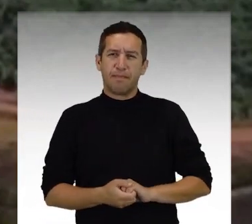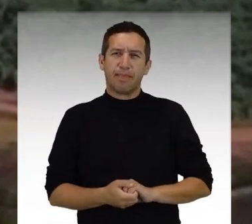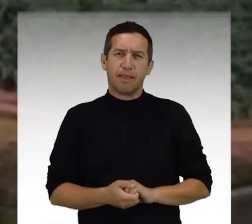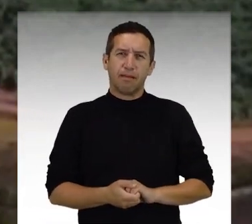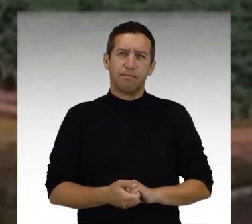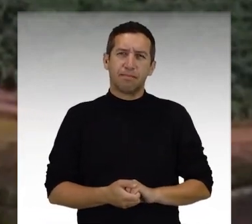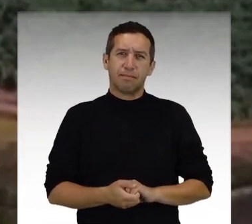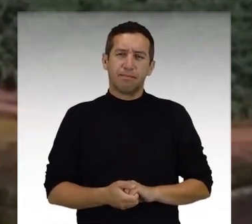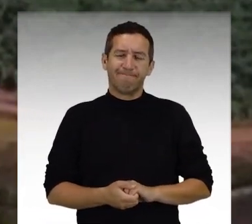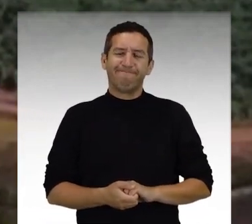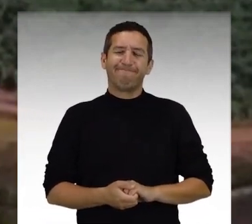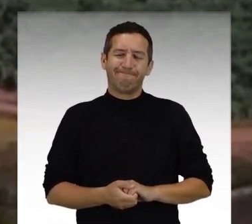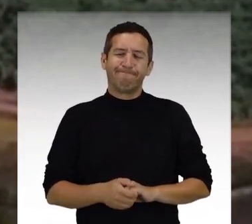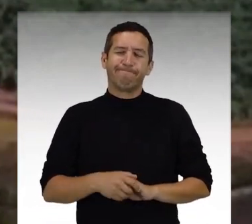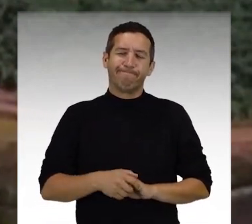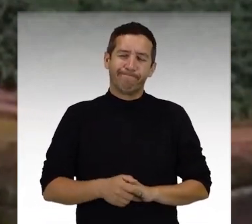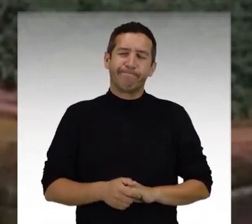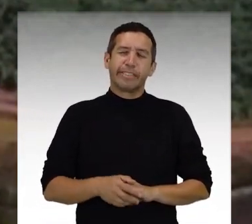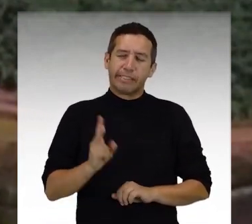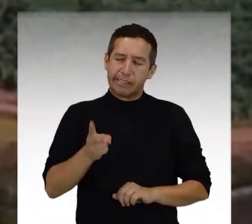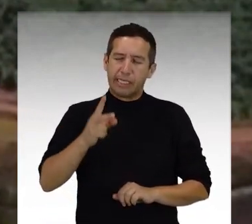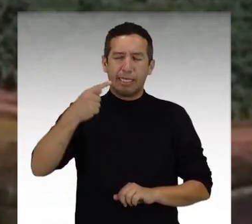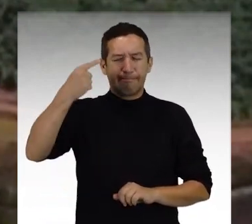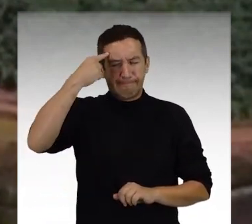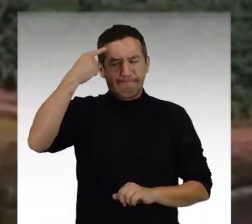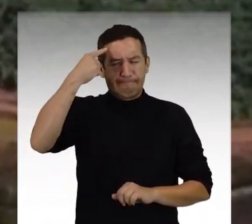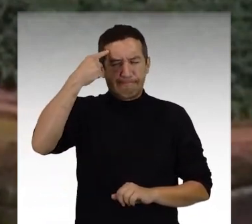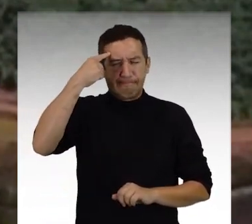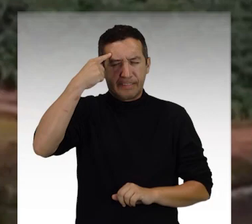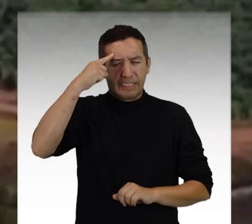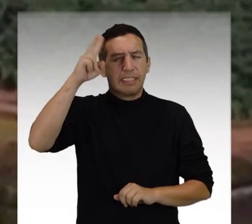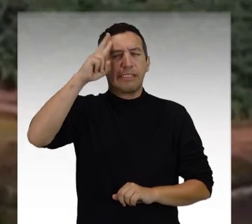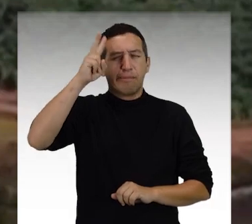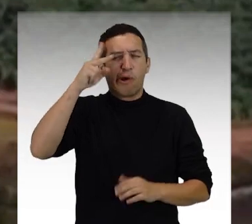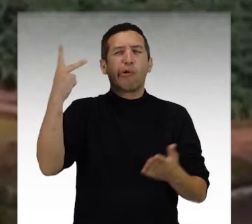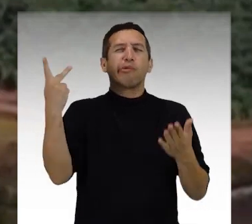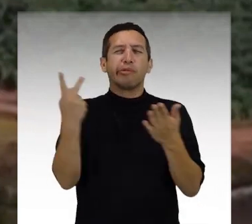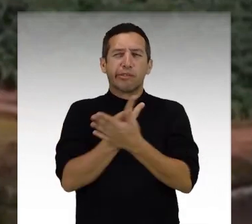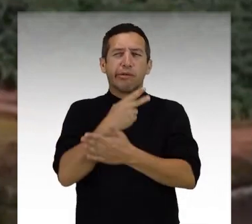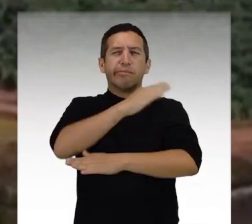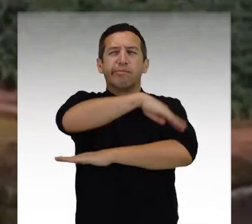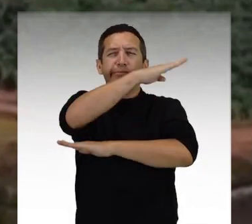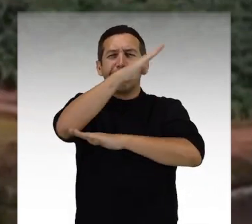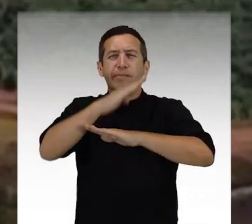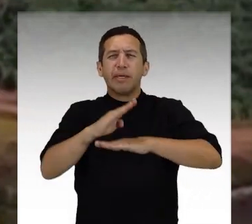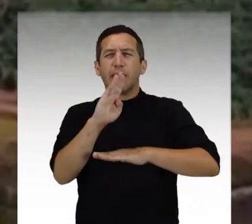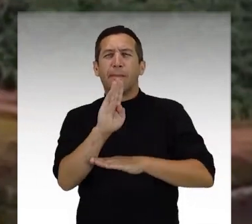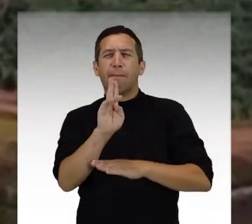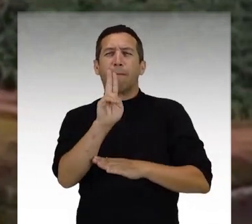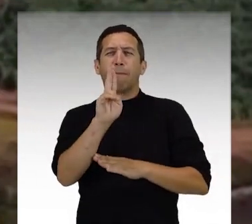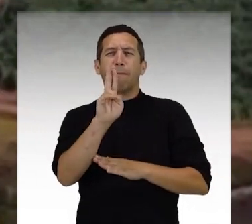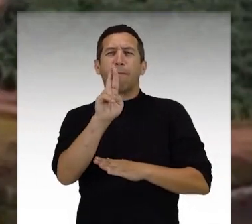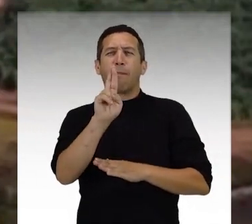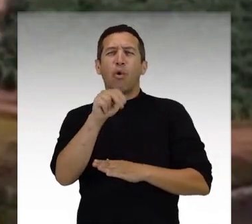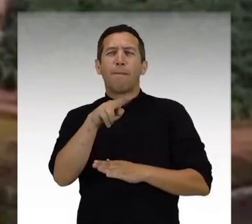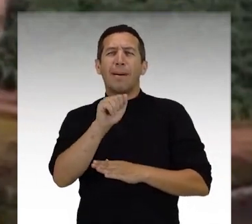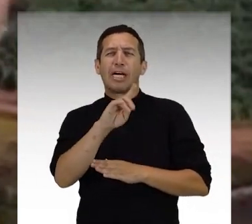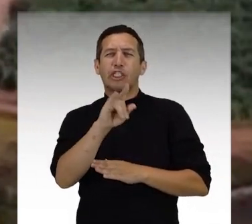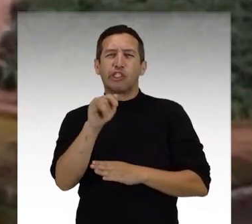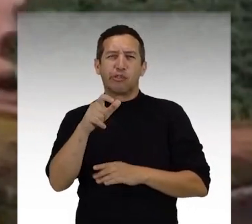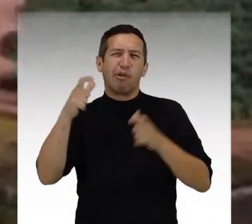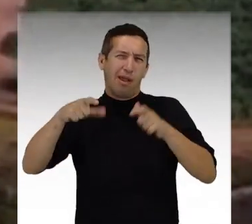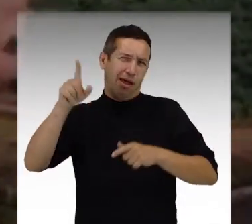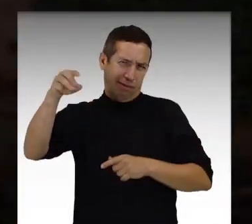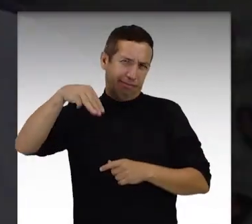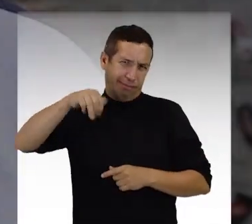Não há como ficar um dia sem lembrar daquele momento que marcou para sempre a que já foi uma pacata cidade do interior de